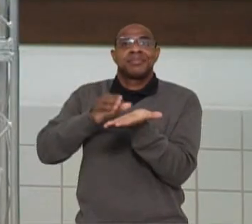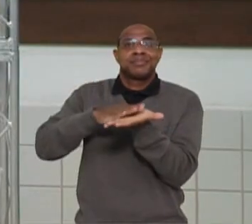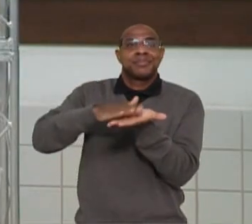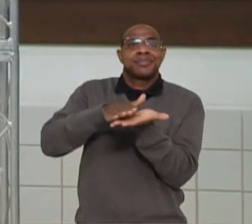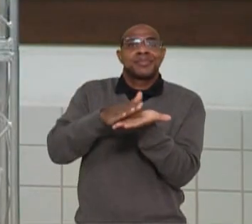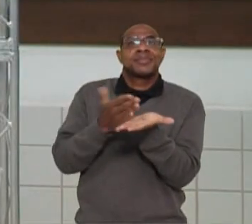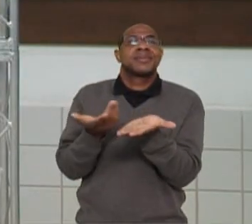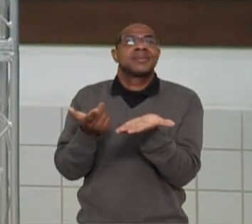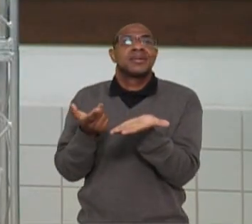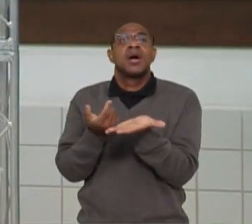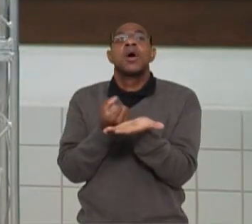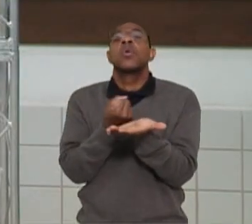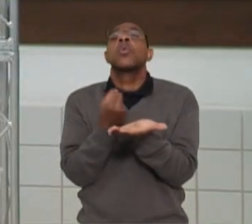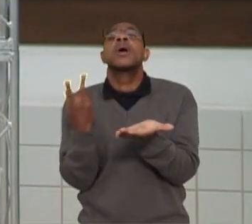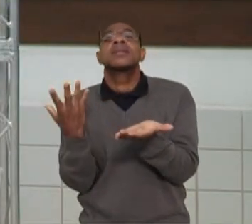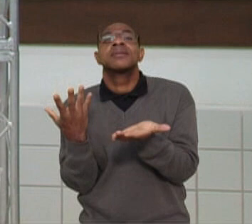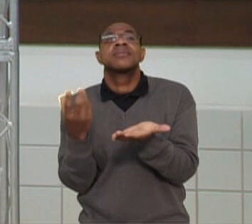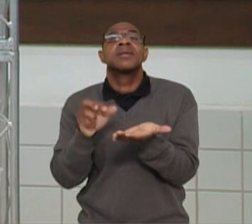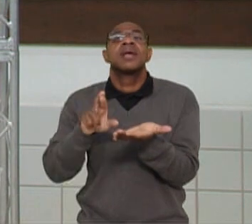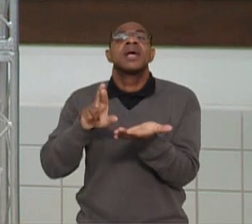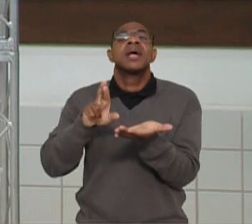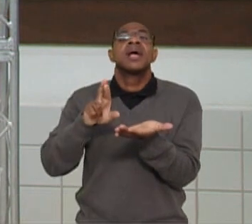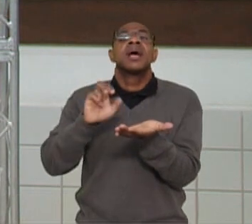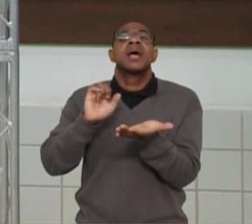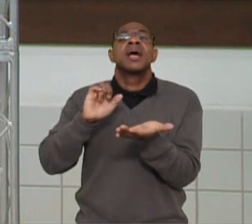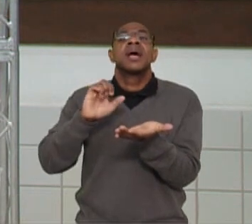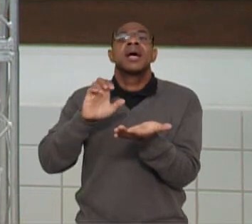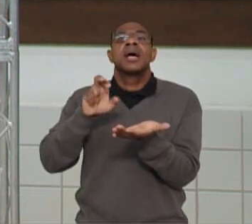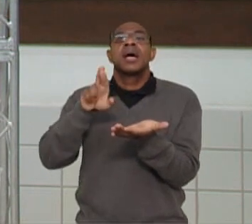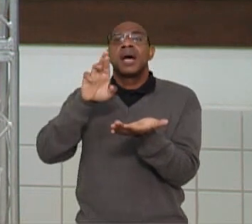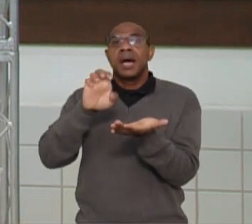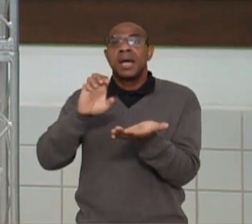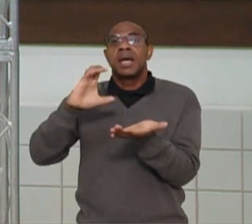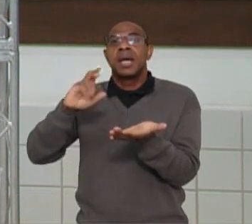Quantas opções de recheio eu tenho? Eu tenho 4 opções de recheio.